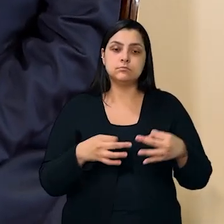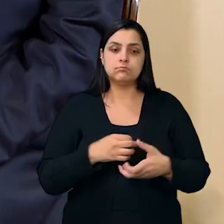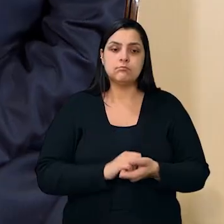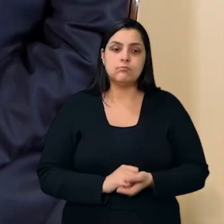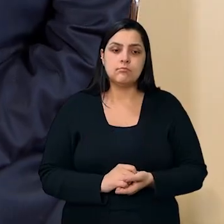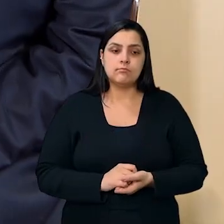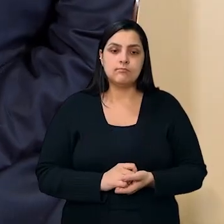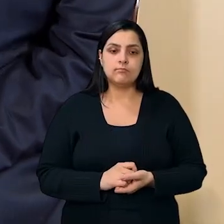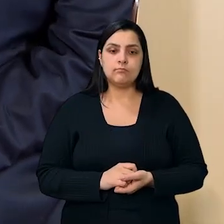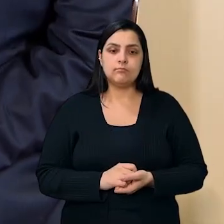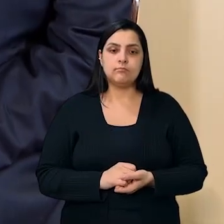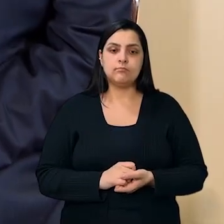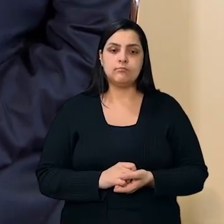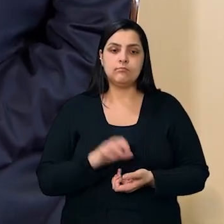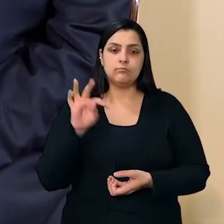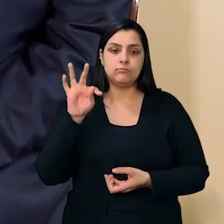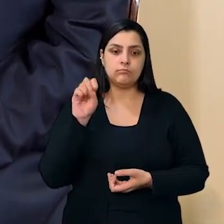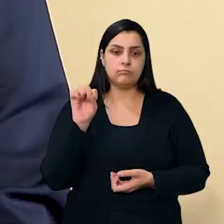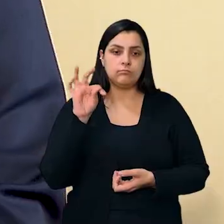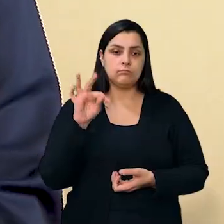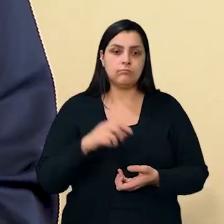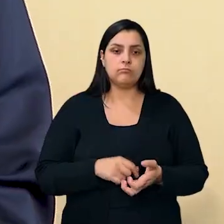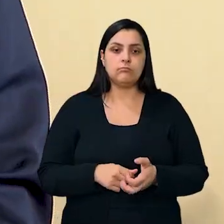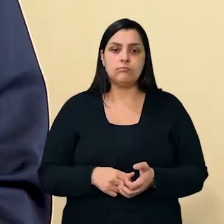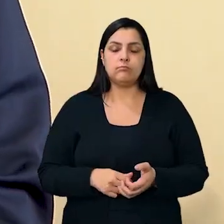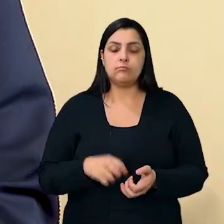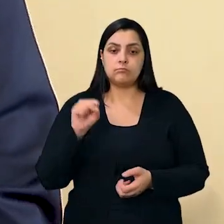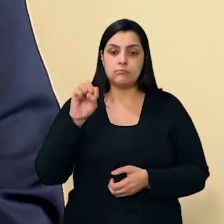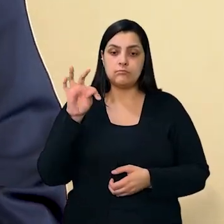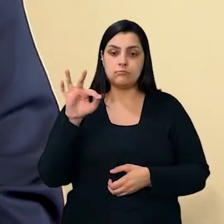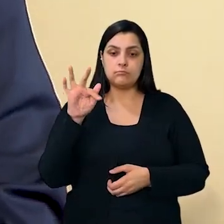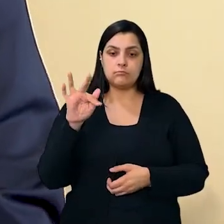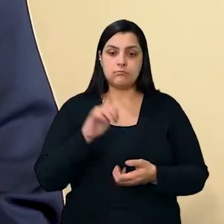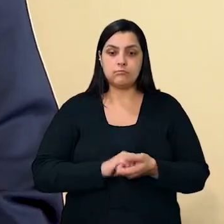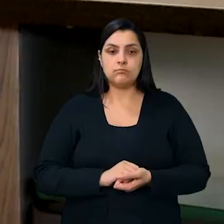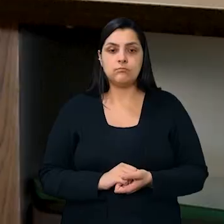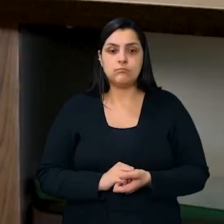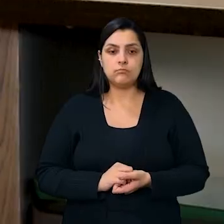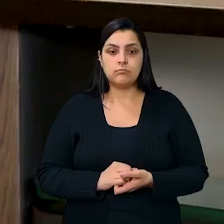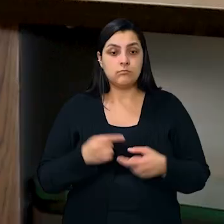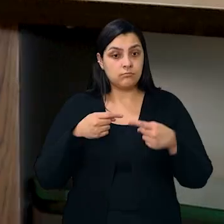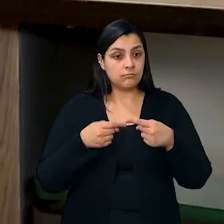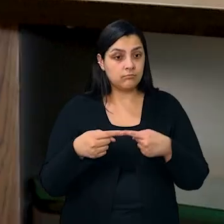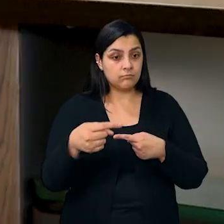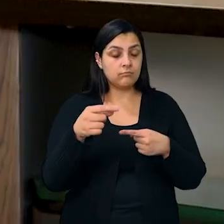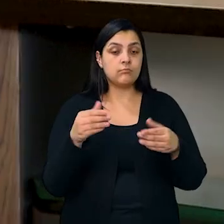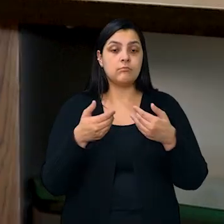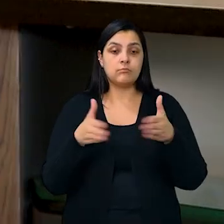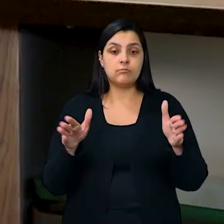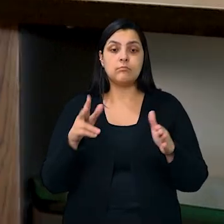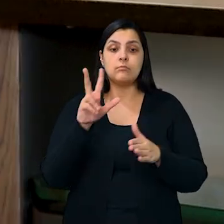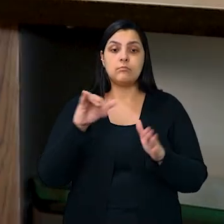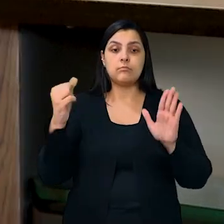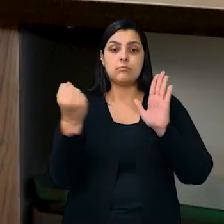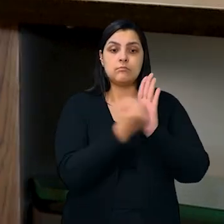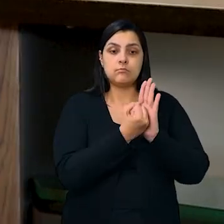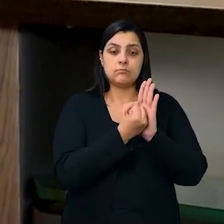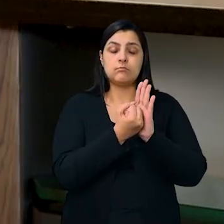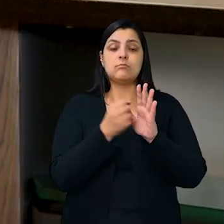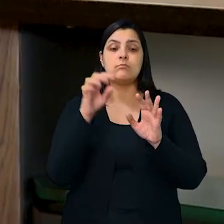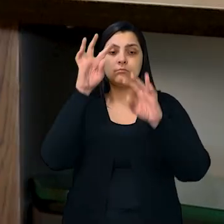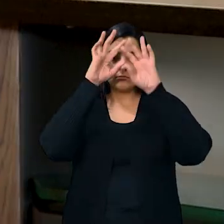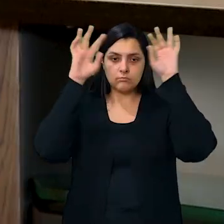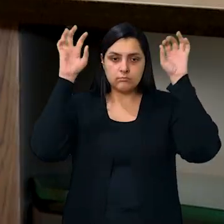precedentes do Tribunal Superior do Trabalho e do Supremo Tribunal Federal. Durante a semana serão lançados os selos